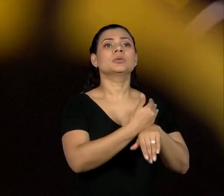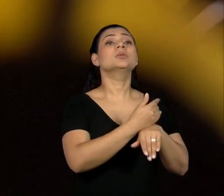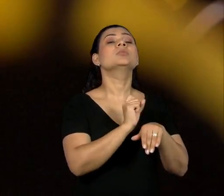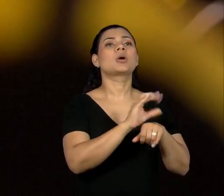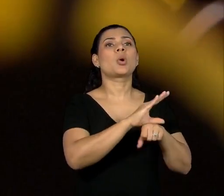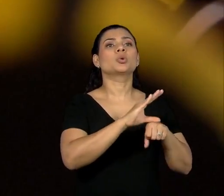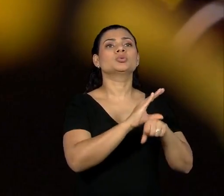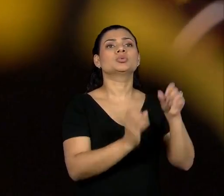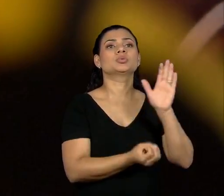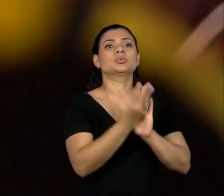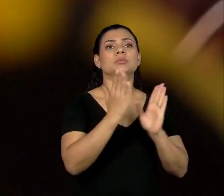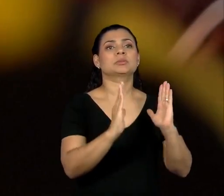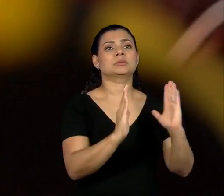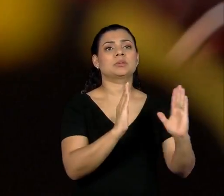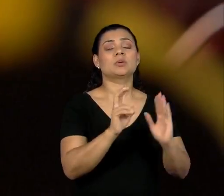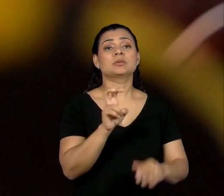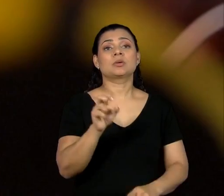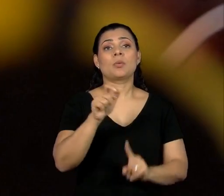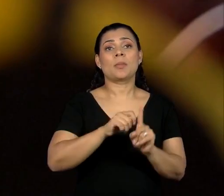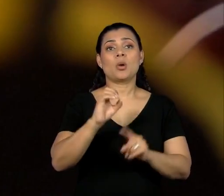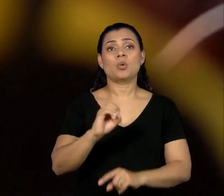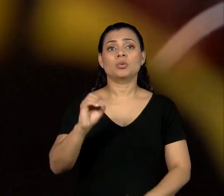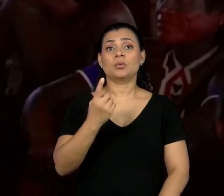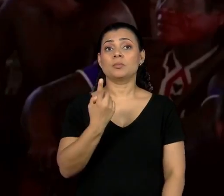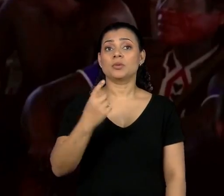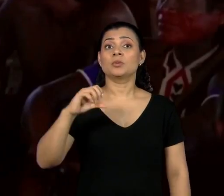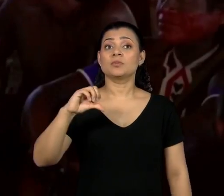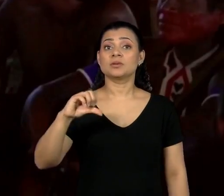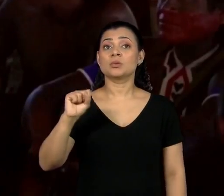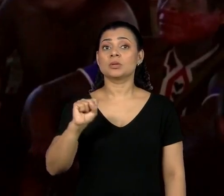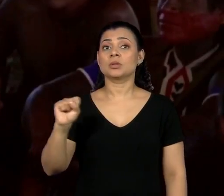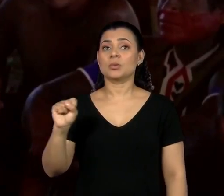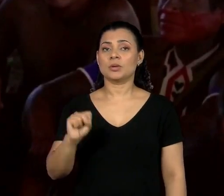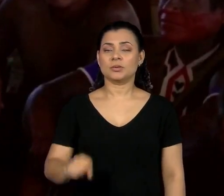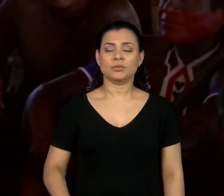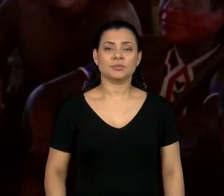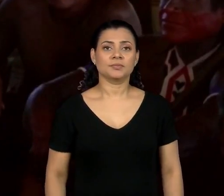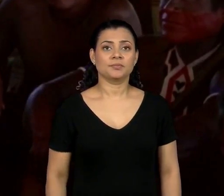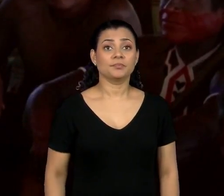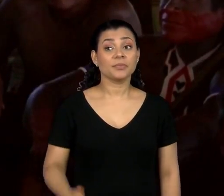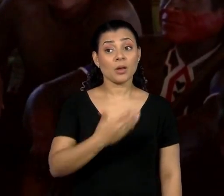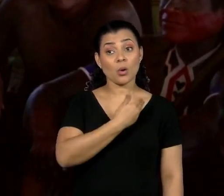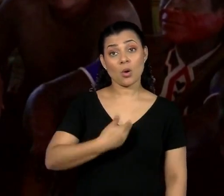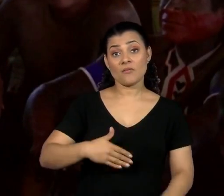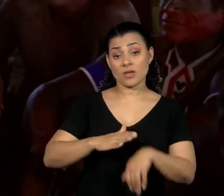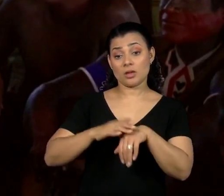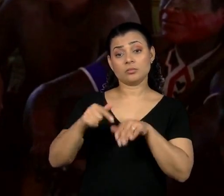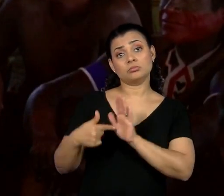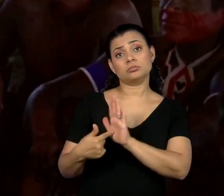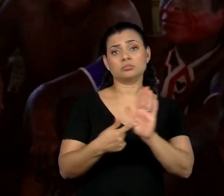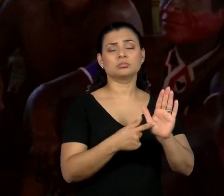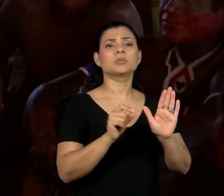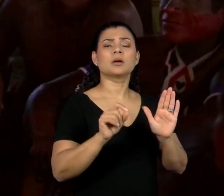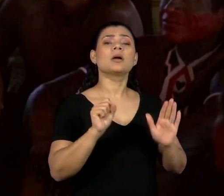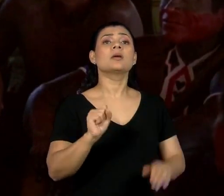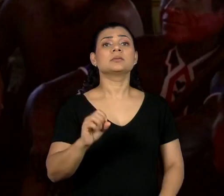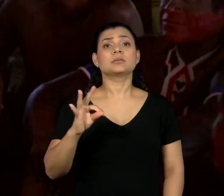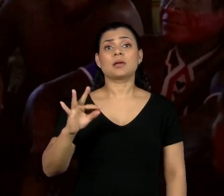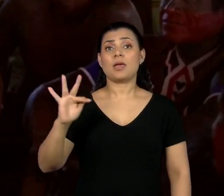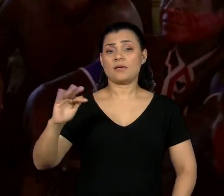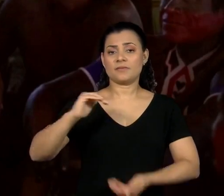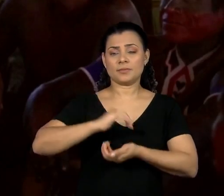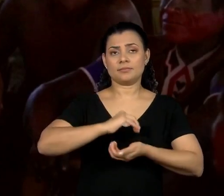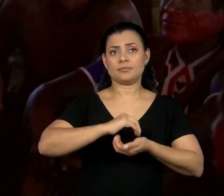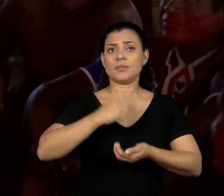da Constituição, 5 de outubro de 1988. O governo deve recorrer ao Supremo Tribunal